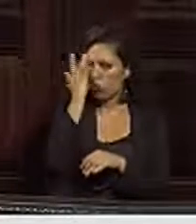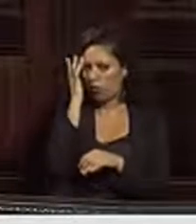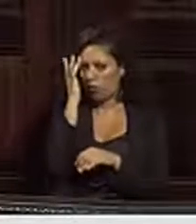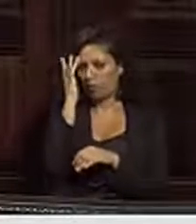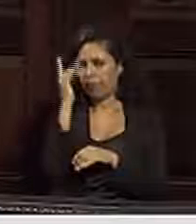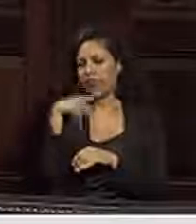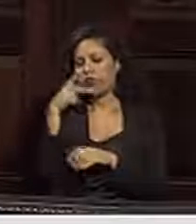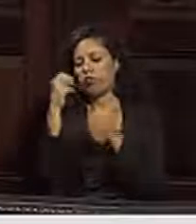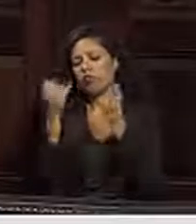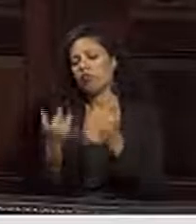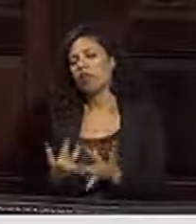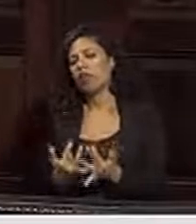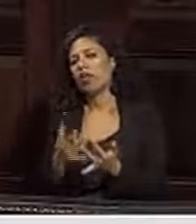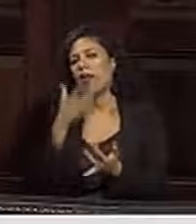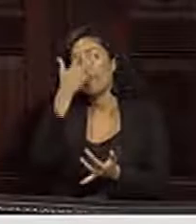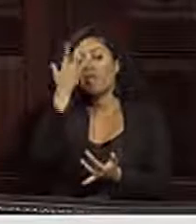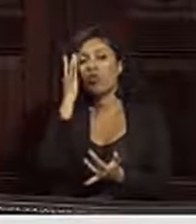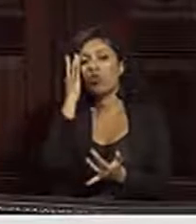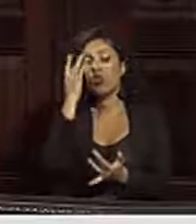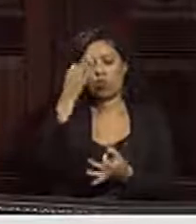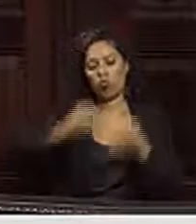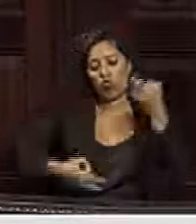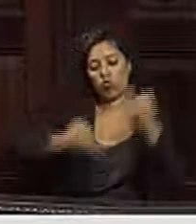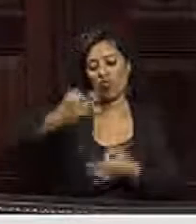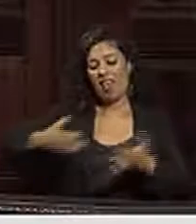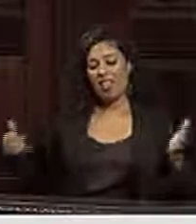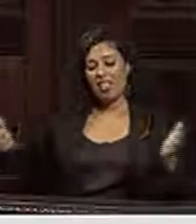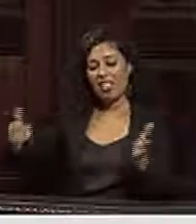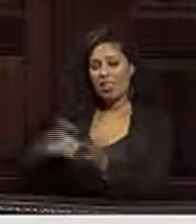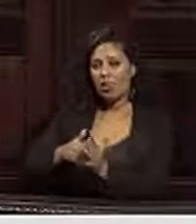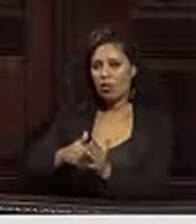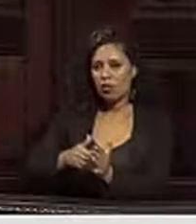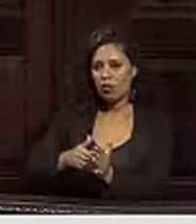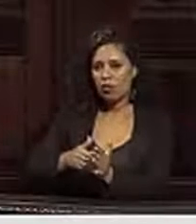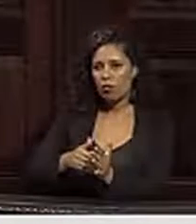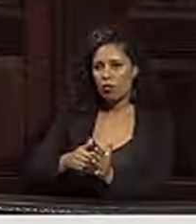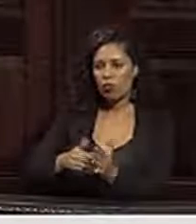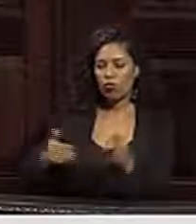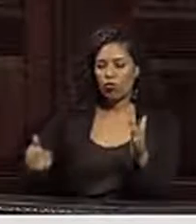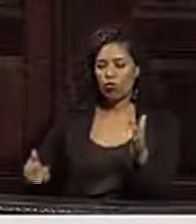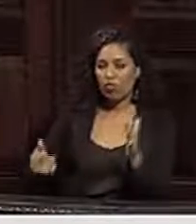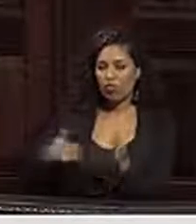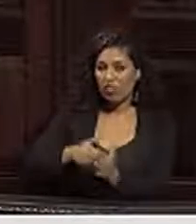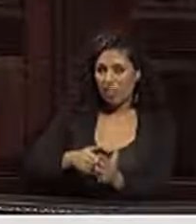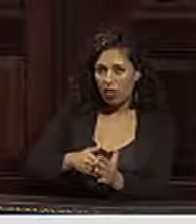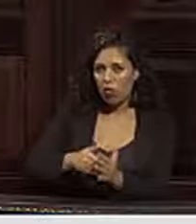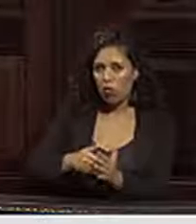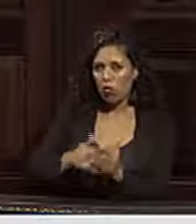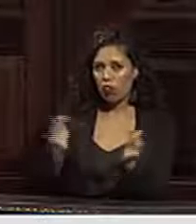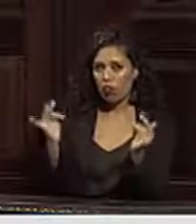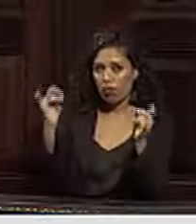até você chegar à última instância para dizer que você é inocente.